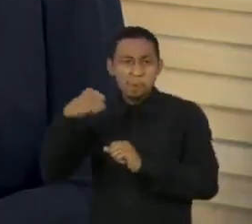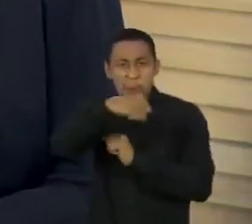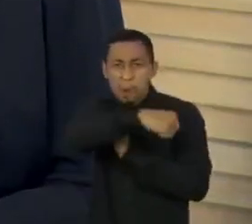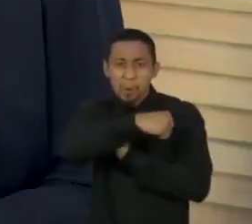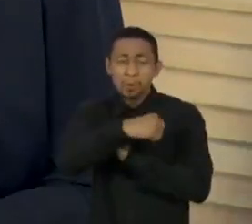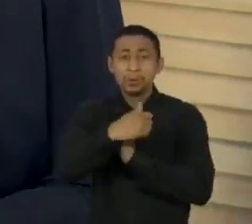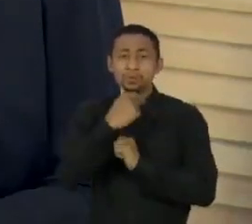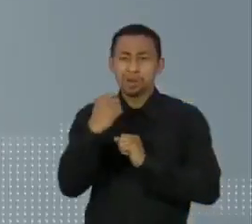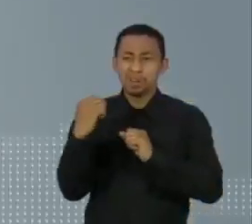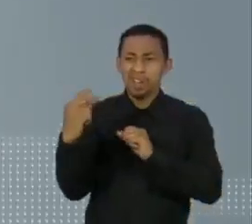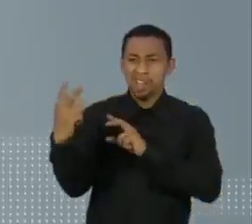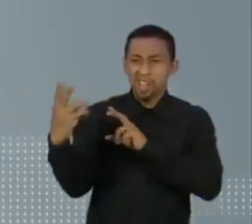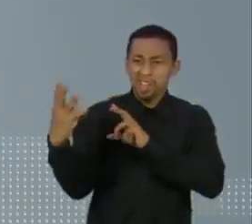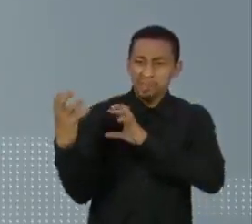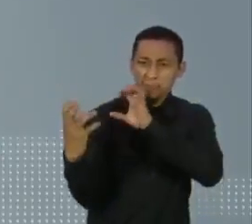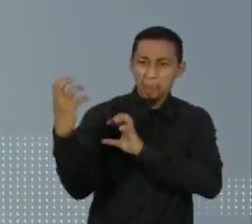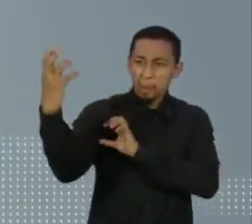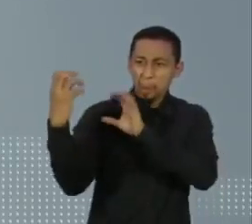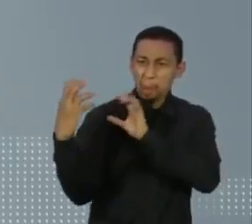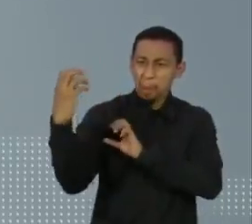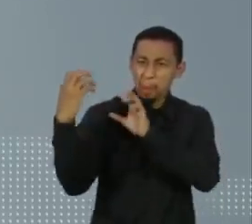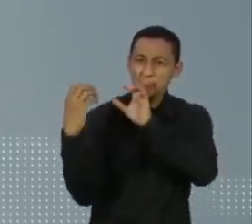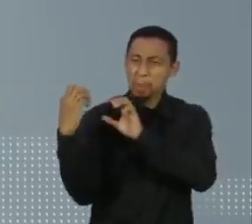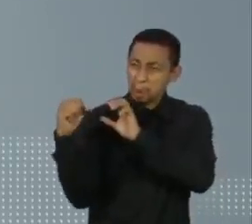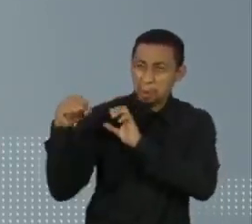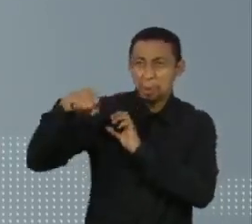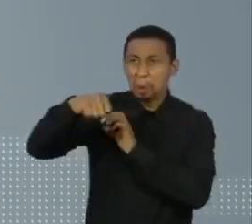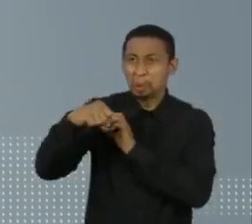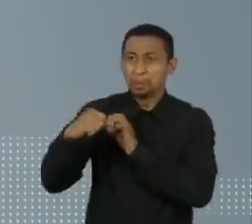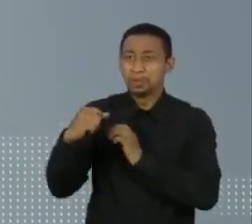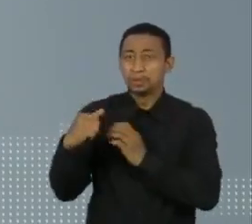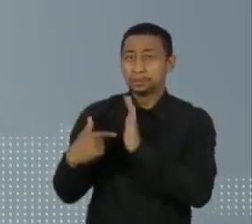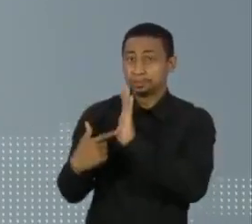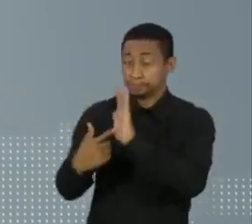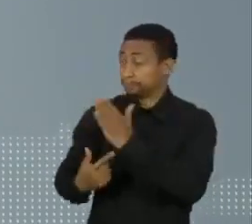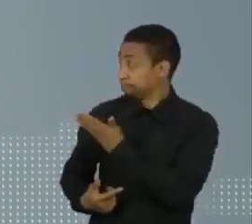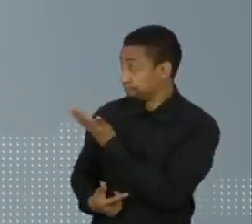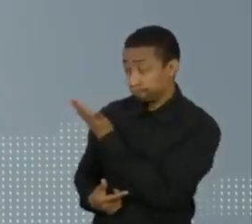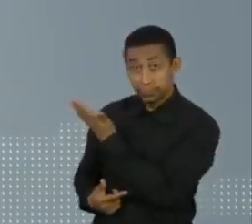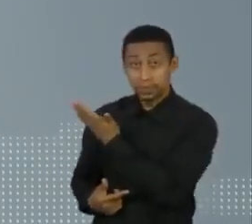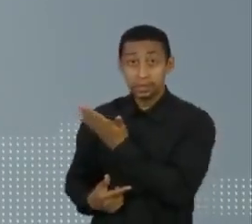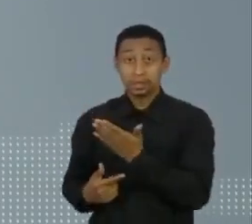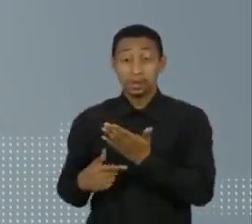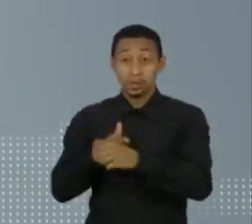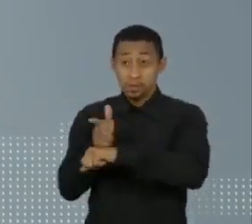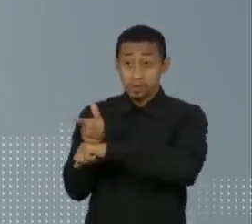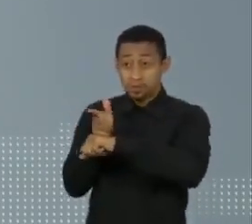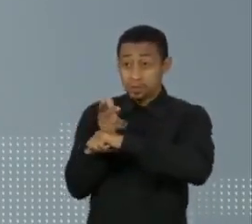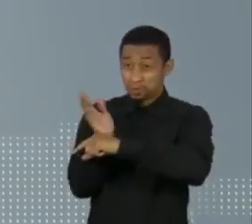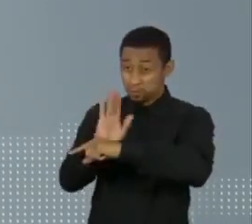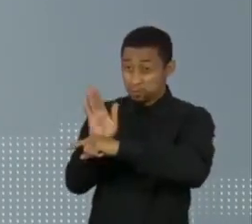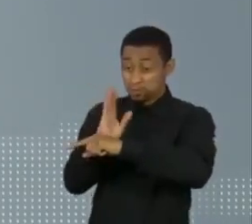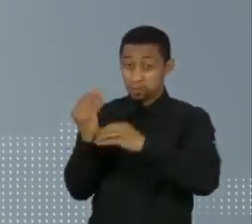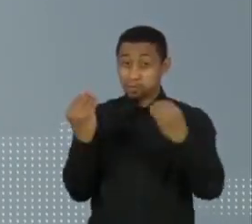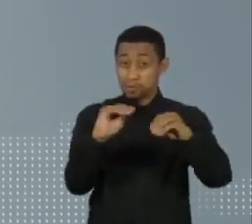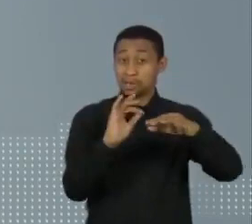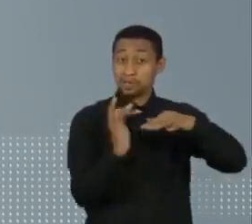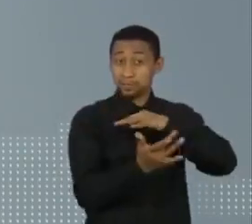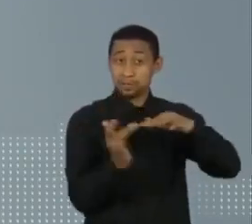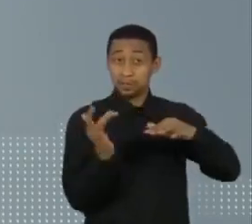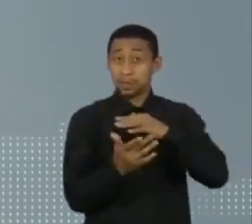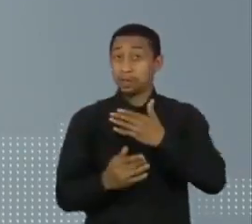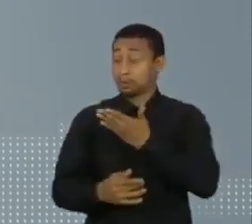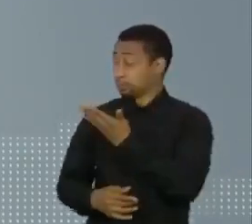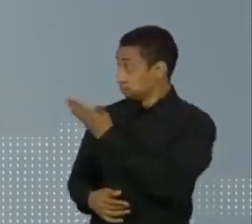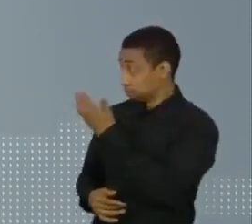meio às discussões. A agressão ganhou visibilidade por causa de um vídeo publicado nas redes sociais. O policial derrubou um dos